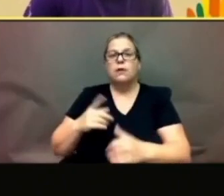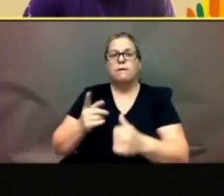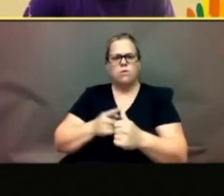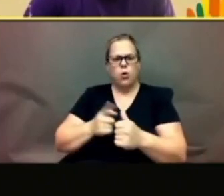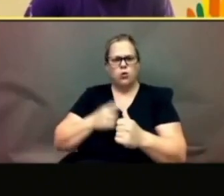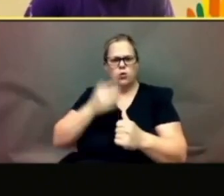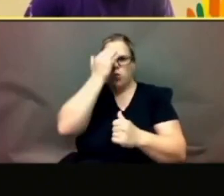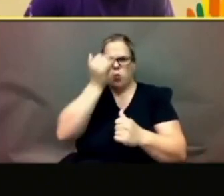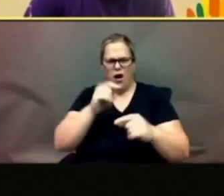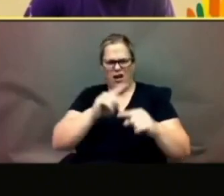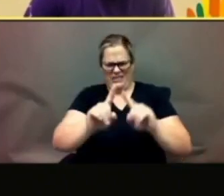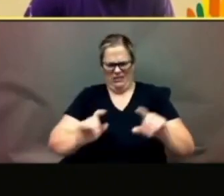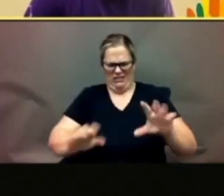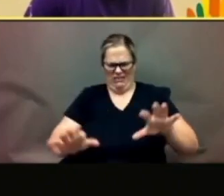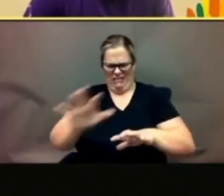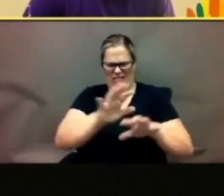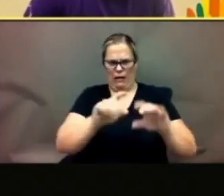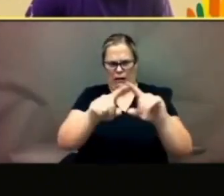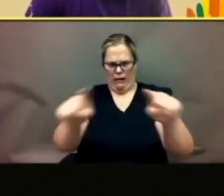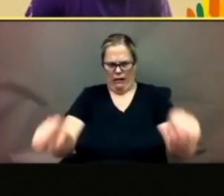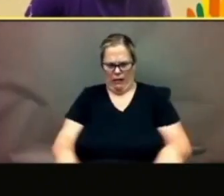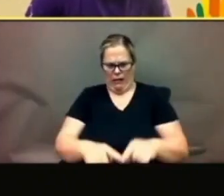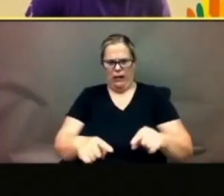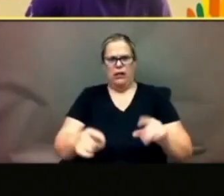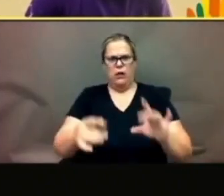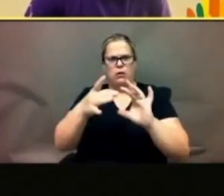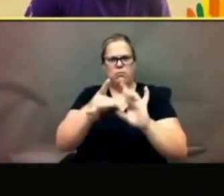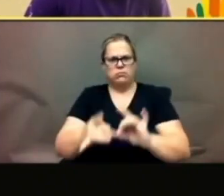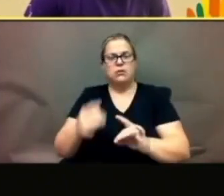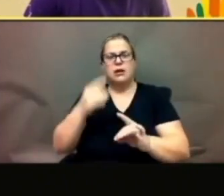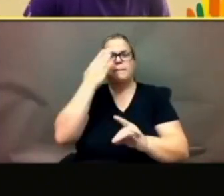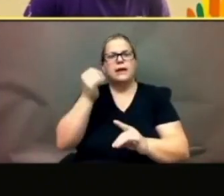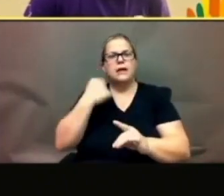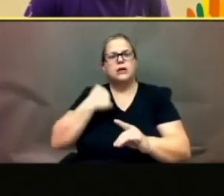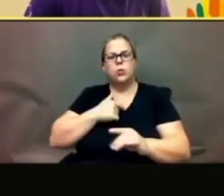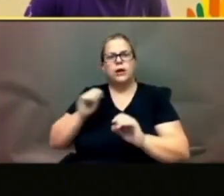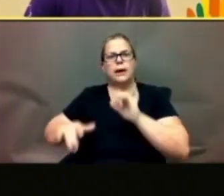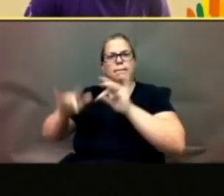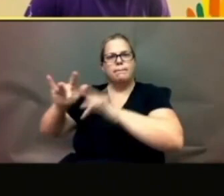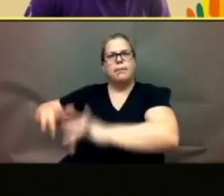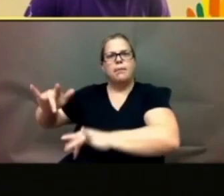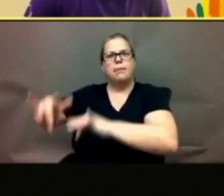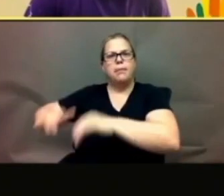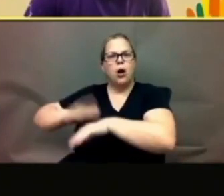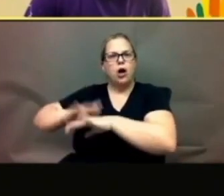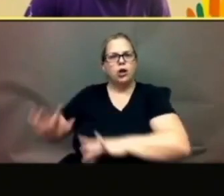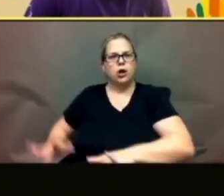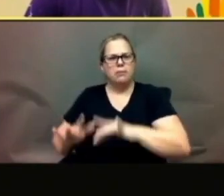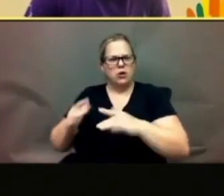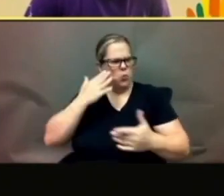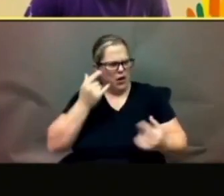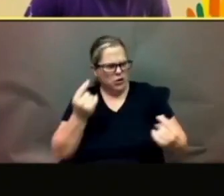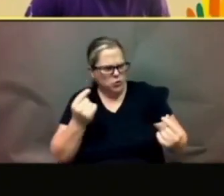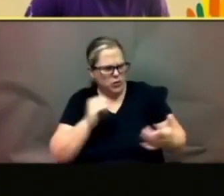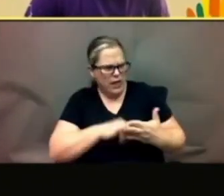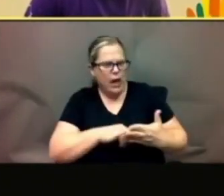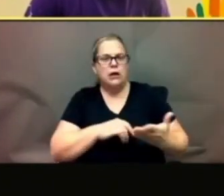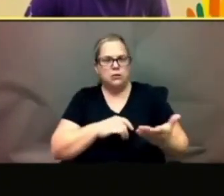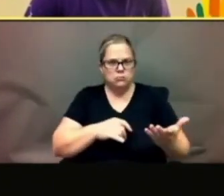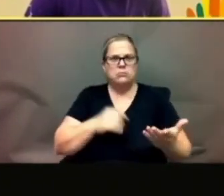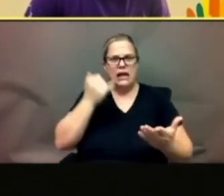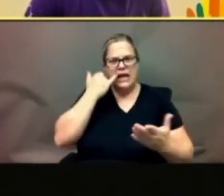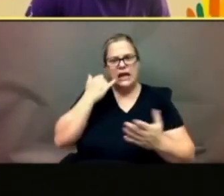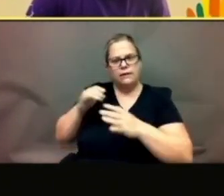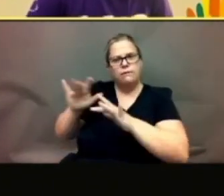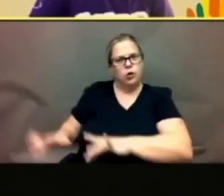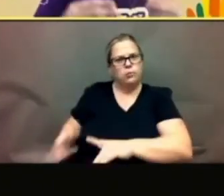pergunta sobre isso. No bate-papo. Por que estamos conectando tudo aqui nesses fios? Porque nós queremos criar um novo